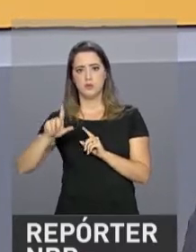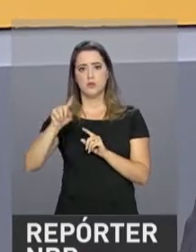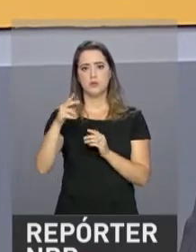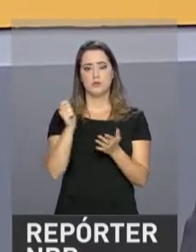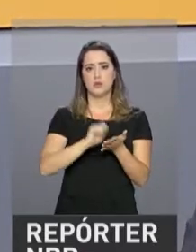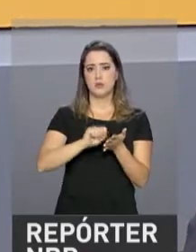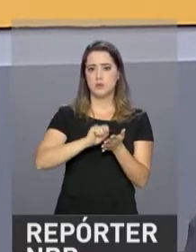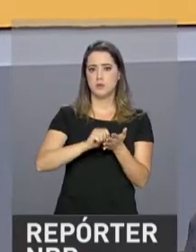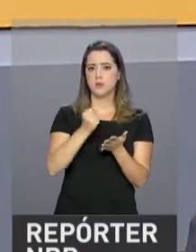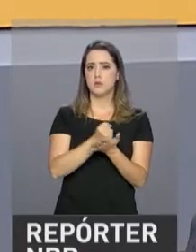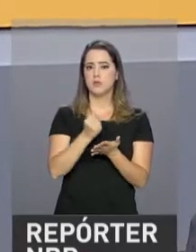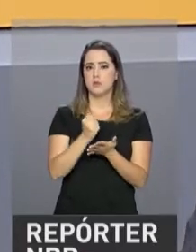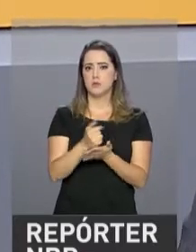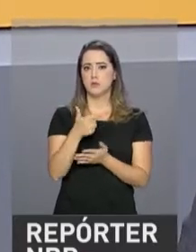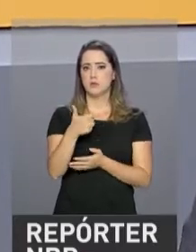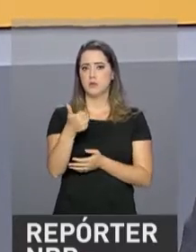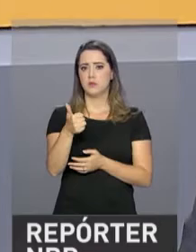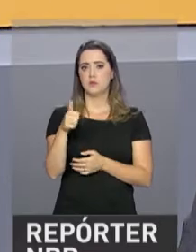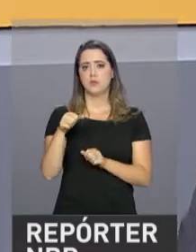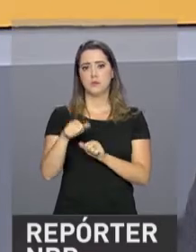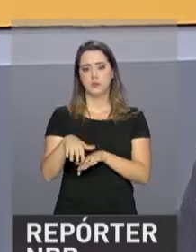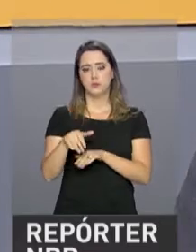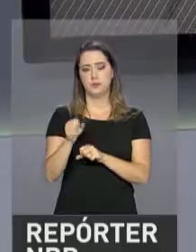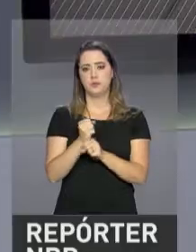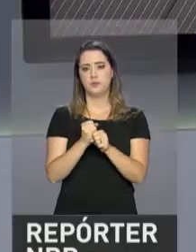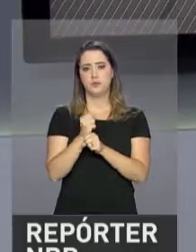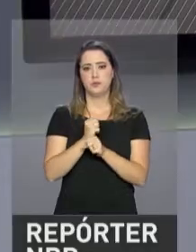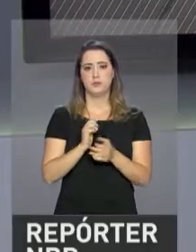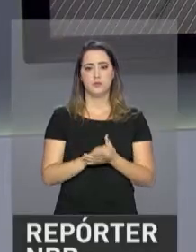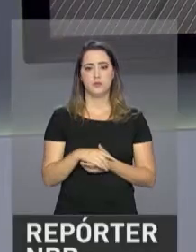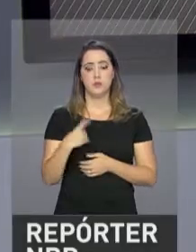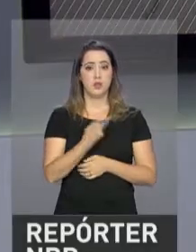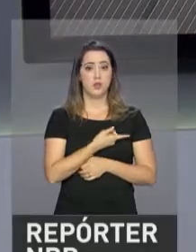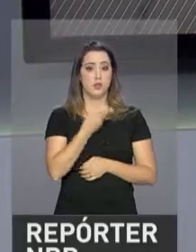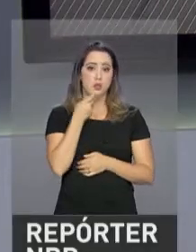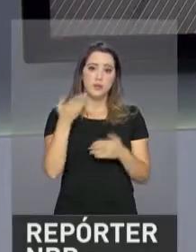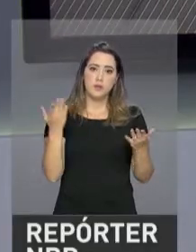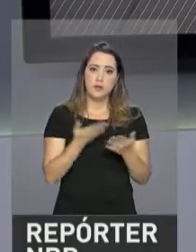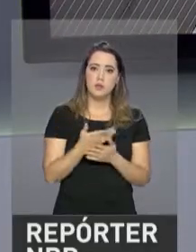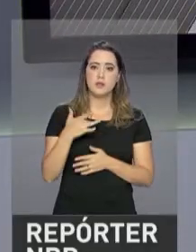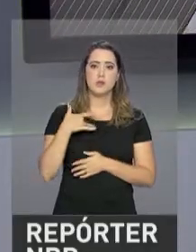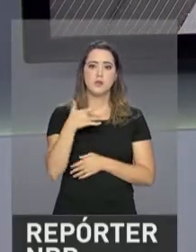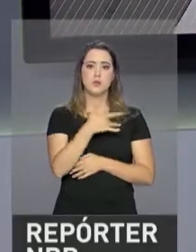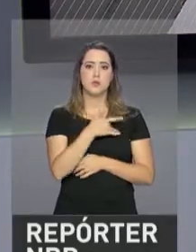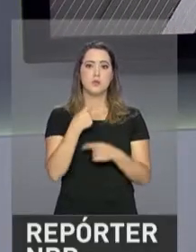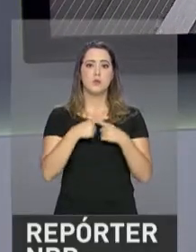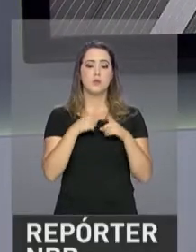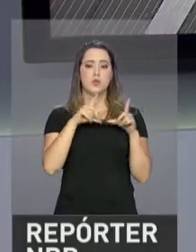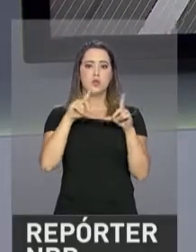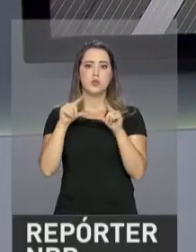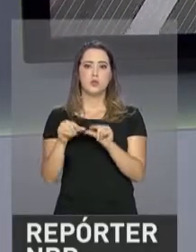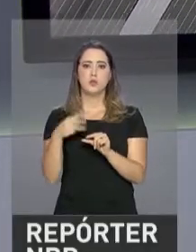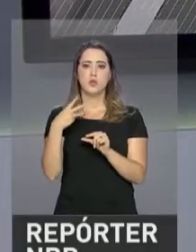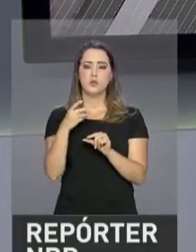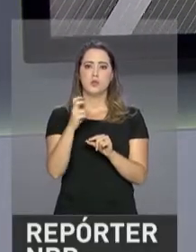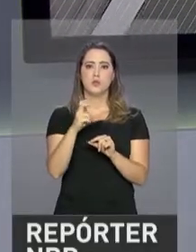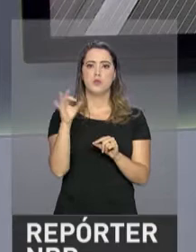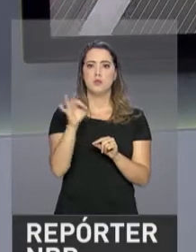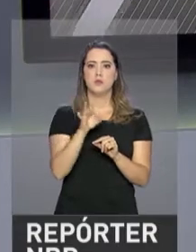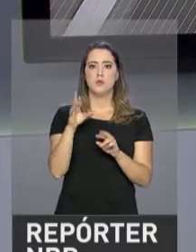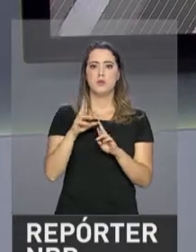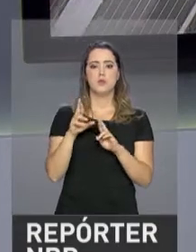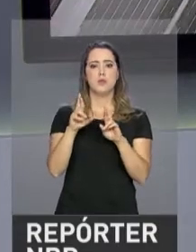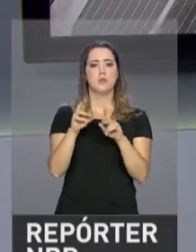ocorrer em 21 de setembro deste ano. A gente agora vai falar de saúde, porque caiu 35%